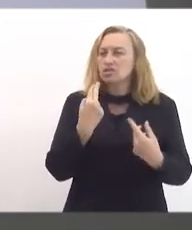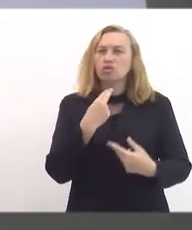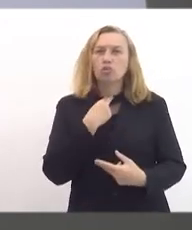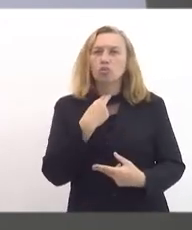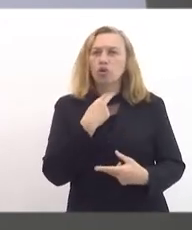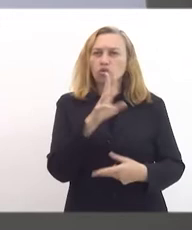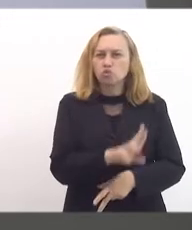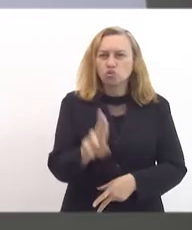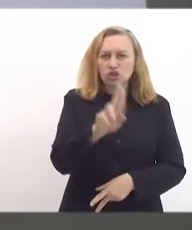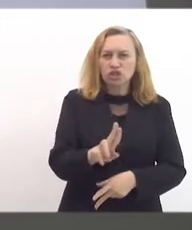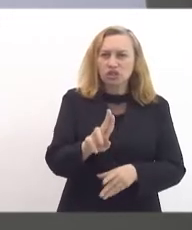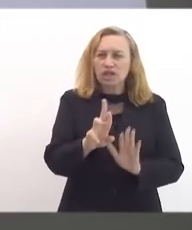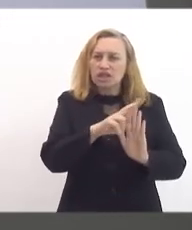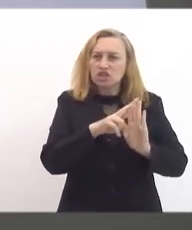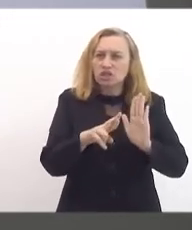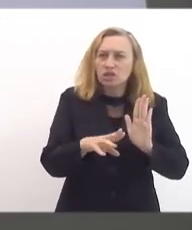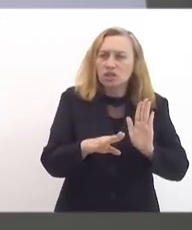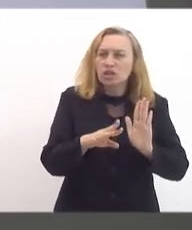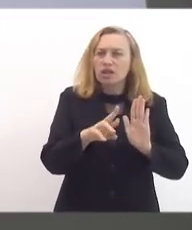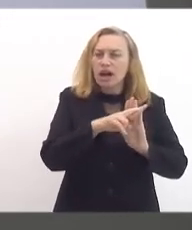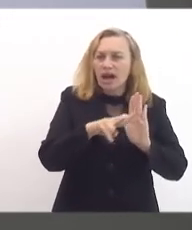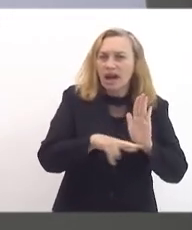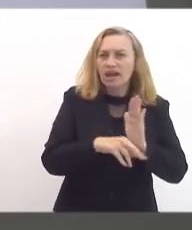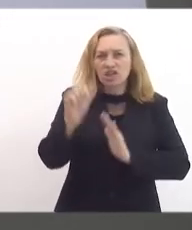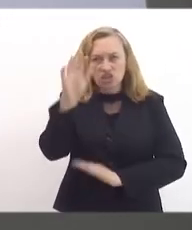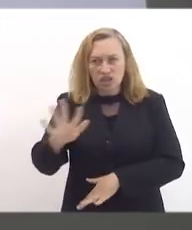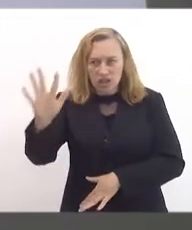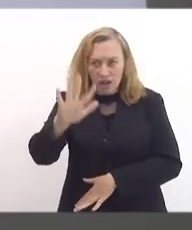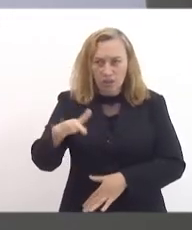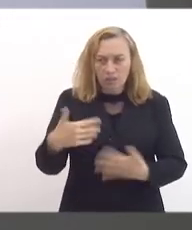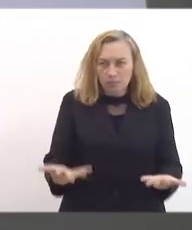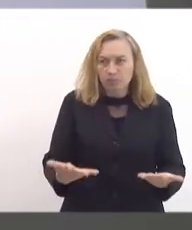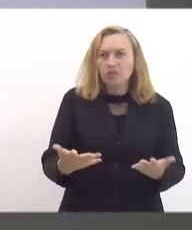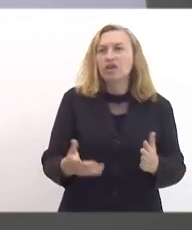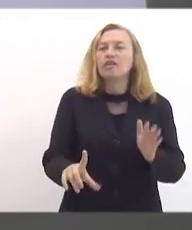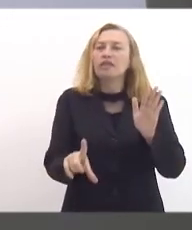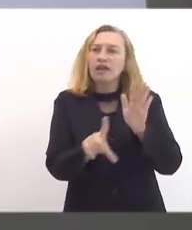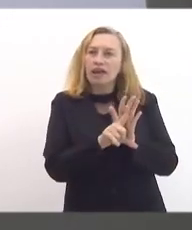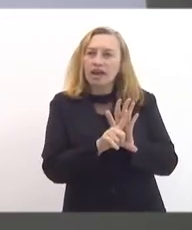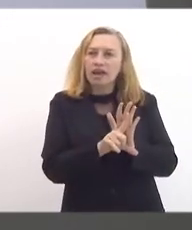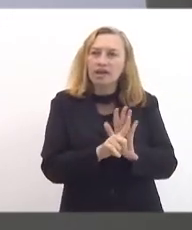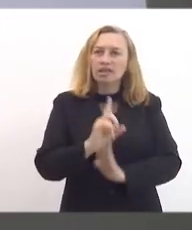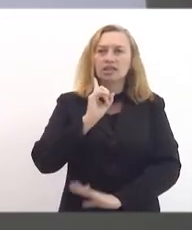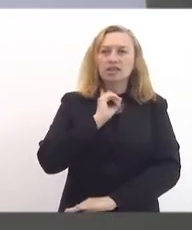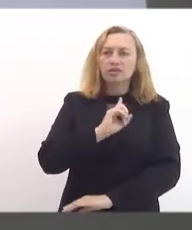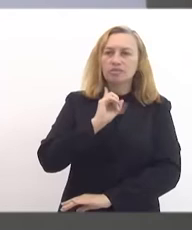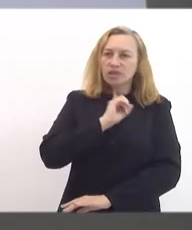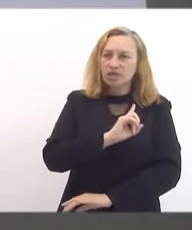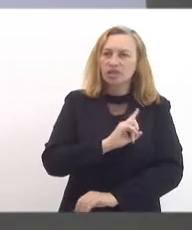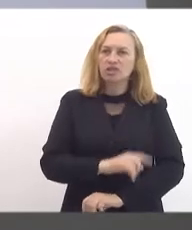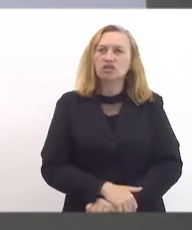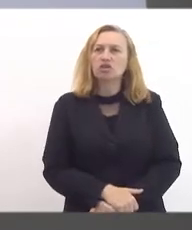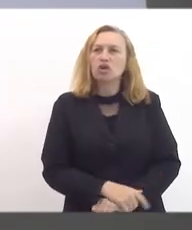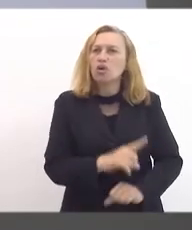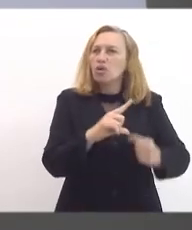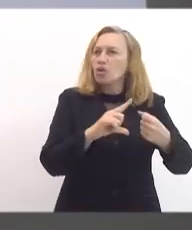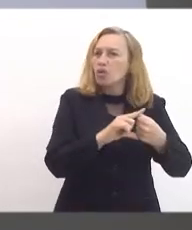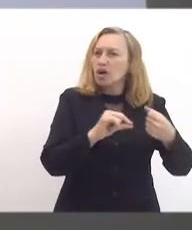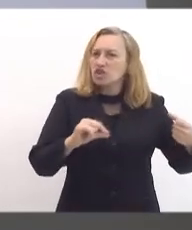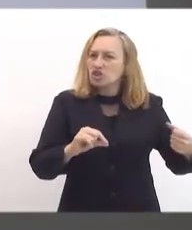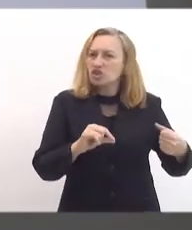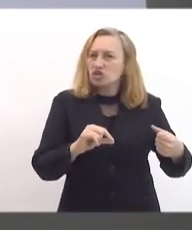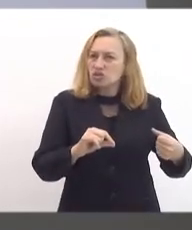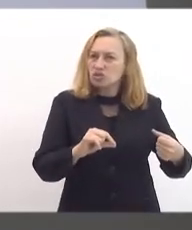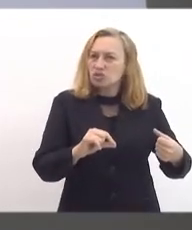Instituto do benefício na verdade no na legislação mineira o Instituto o artigo não é o